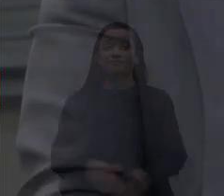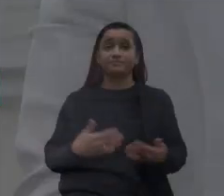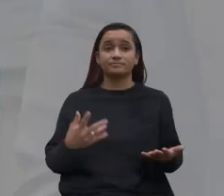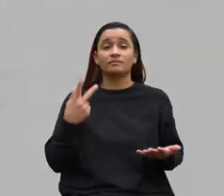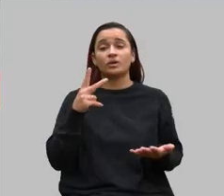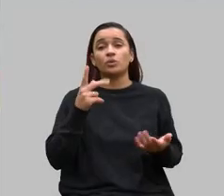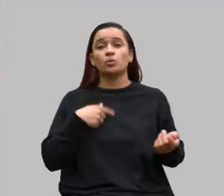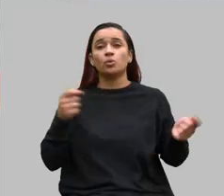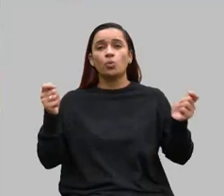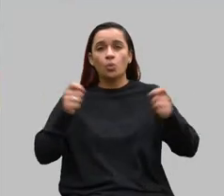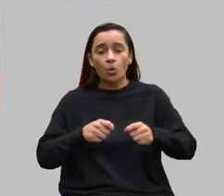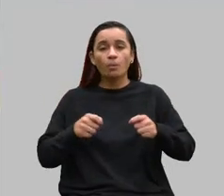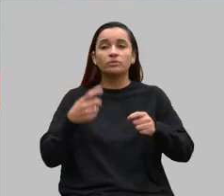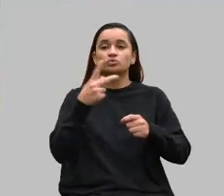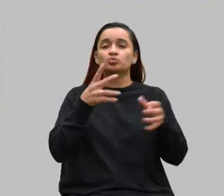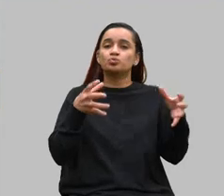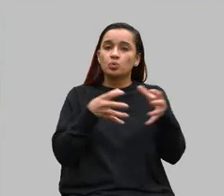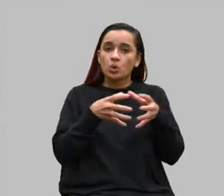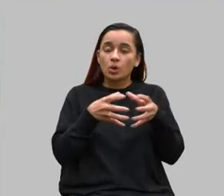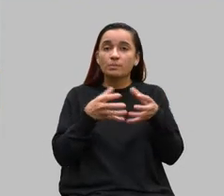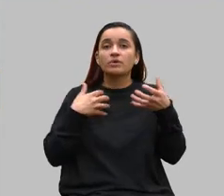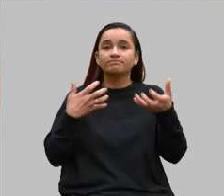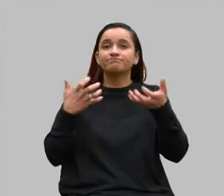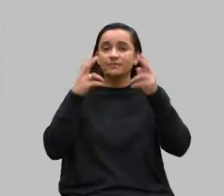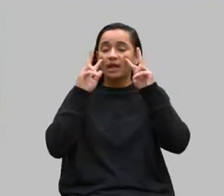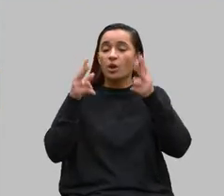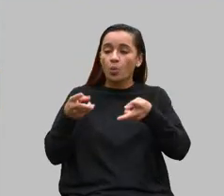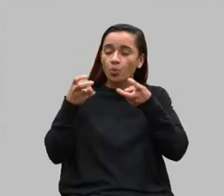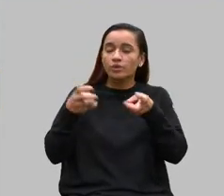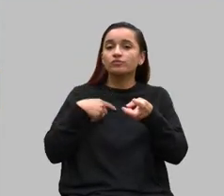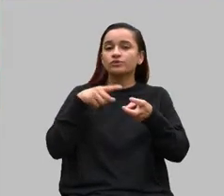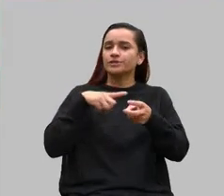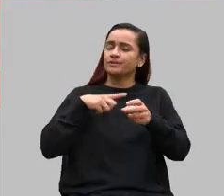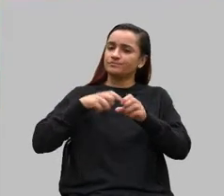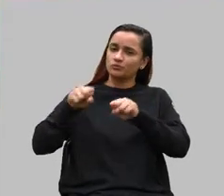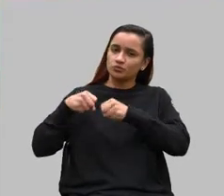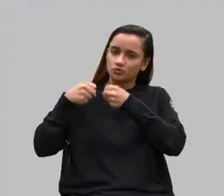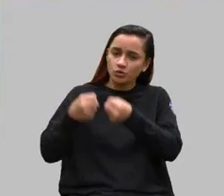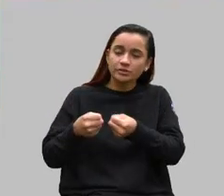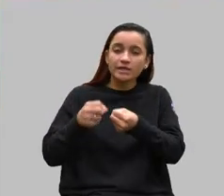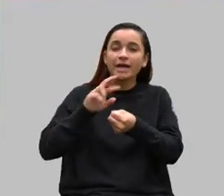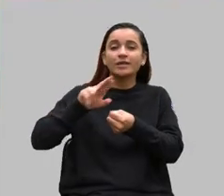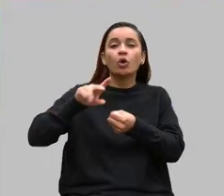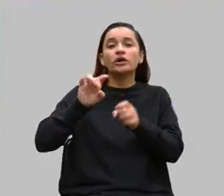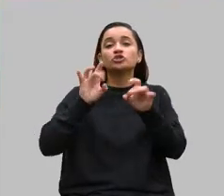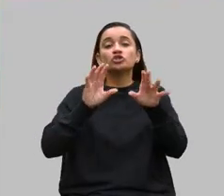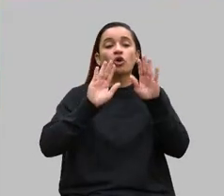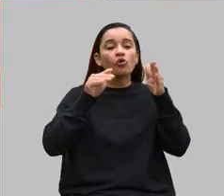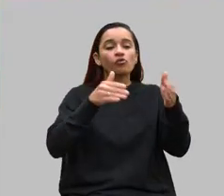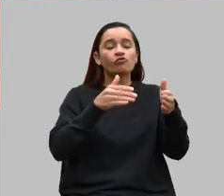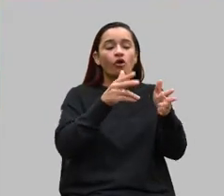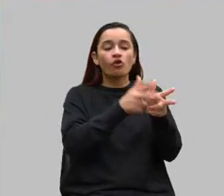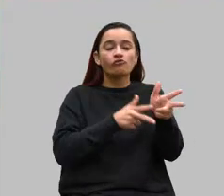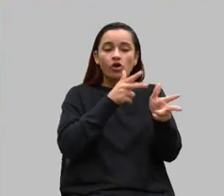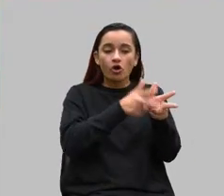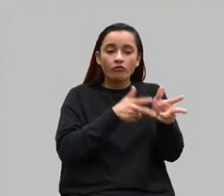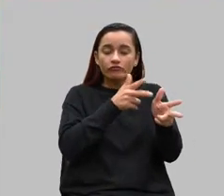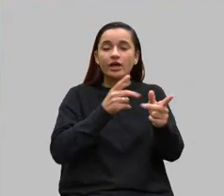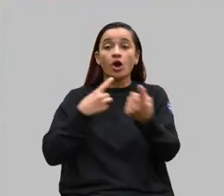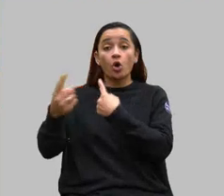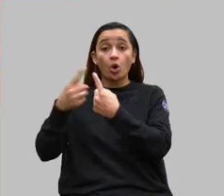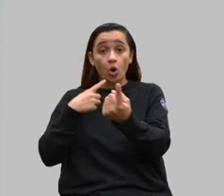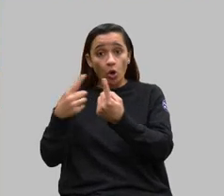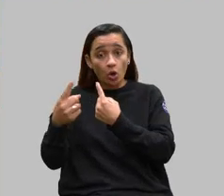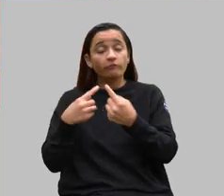equipes Pedro eu quero reconhecer publicamente que você tem se dedicado não apenas em ferrovia Rodovia e conseguir harmonizar esses projetos e trazer